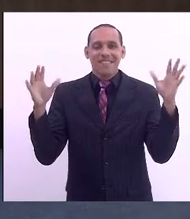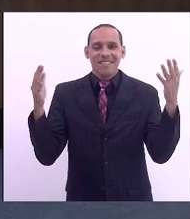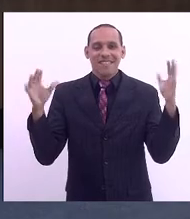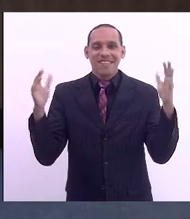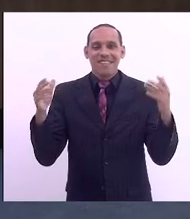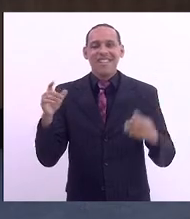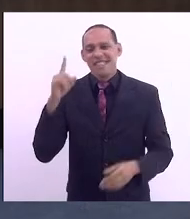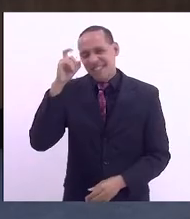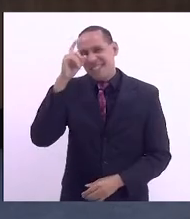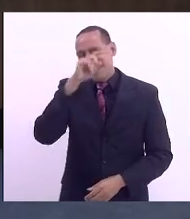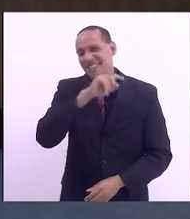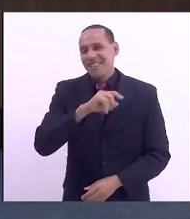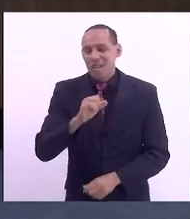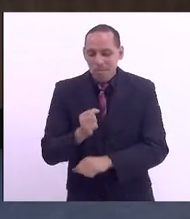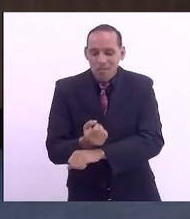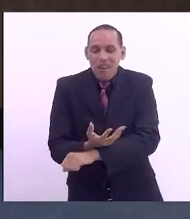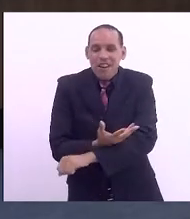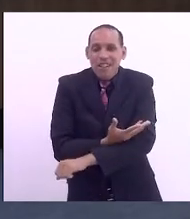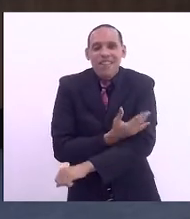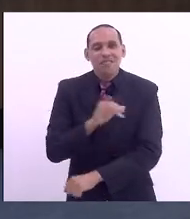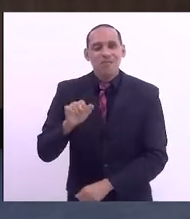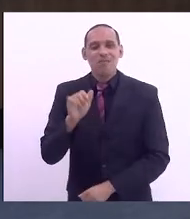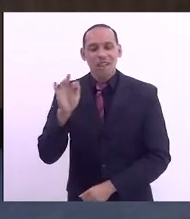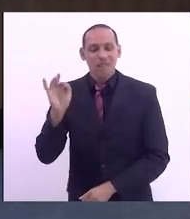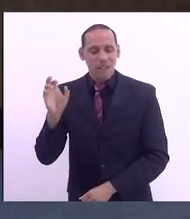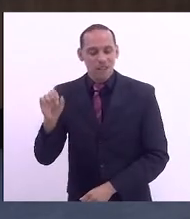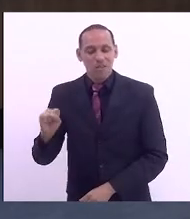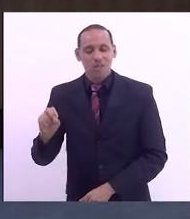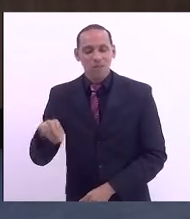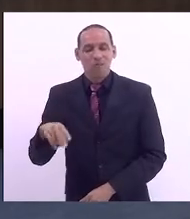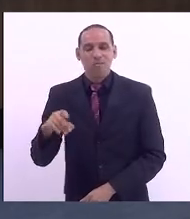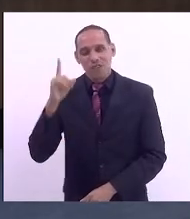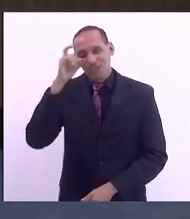É difícil segurar a emoção, Jefferson, é difícil.